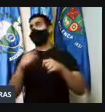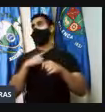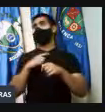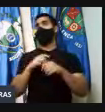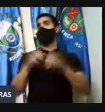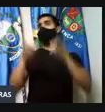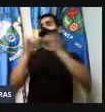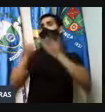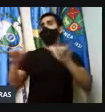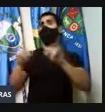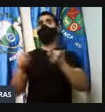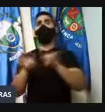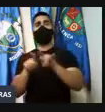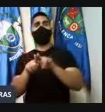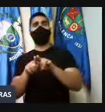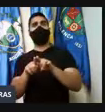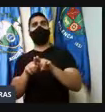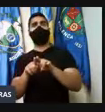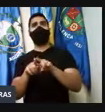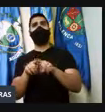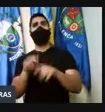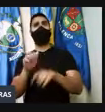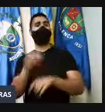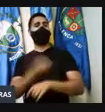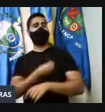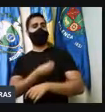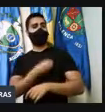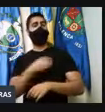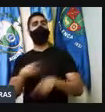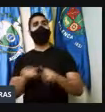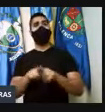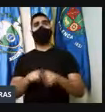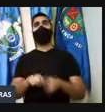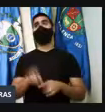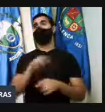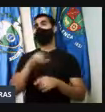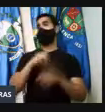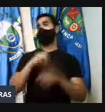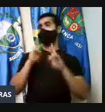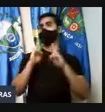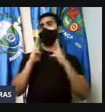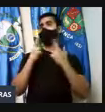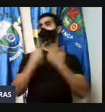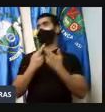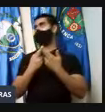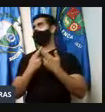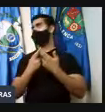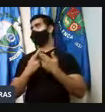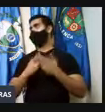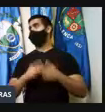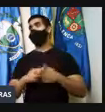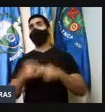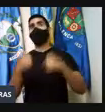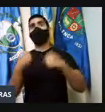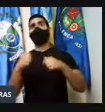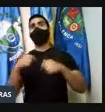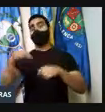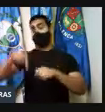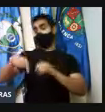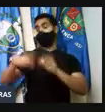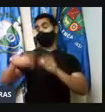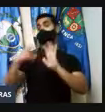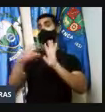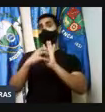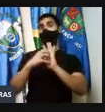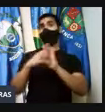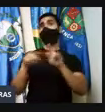essa resposta para a sociedade também. Então, eu acho que se houver essa reunião, ela precisa ser aqui no plenário